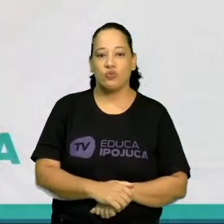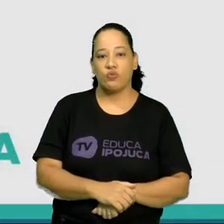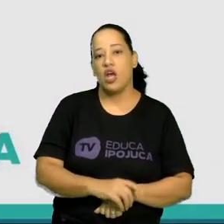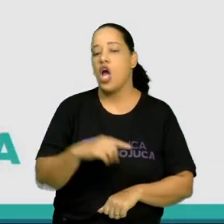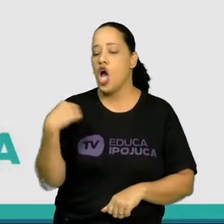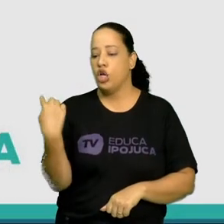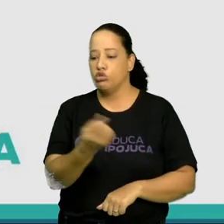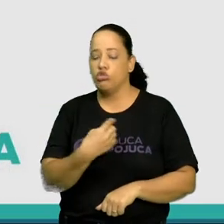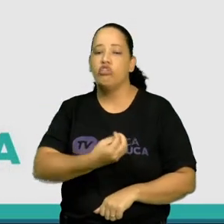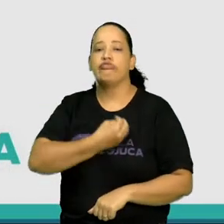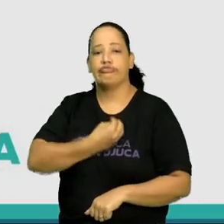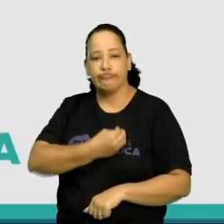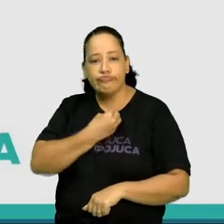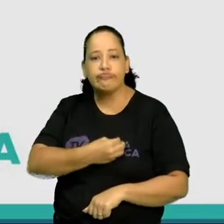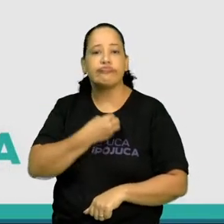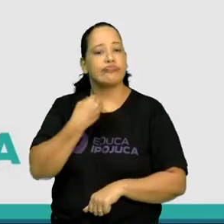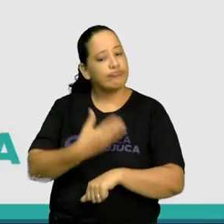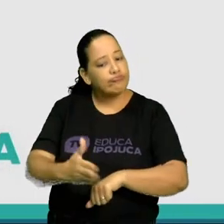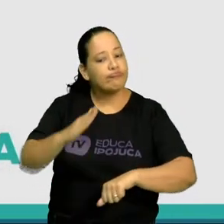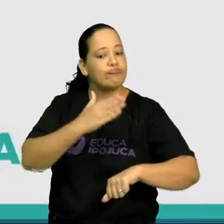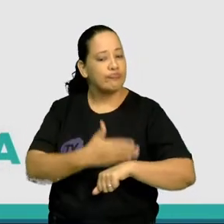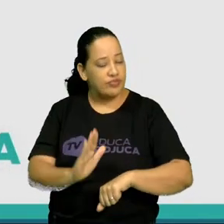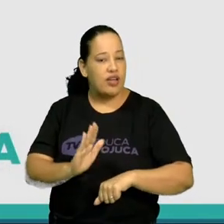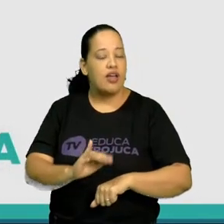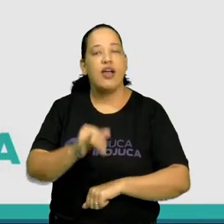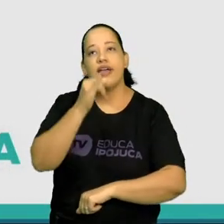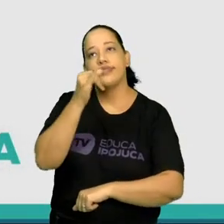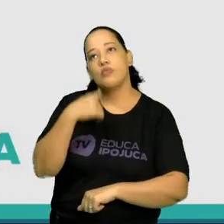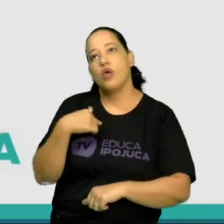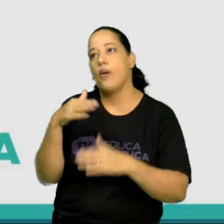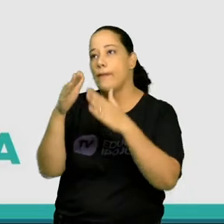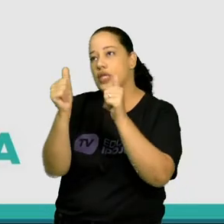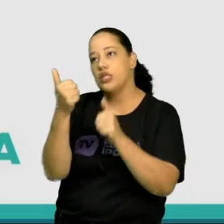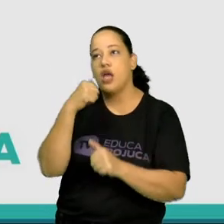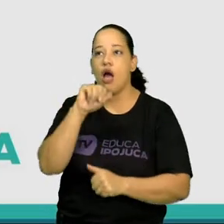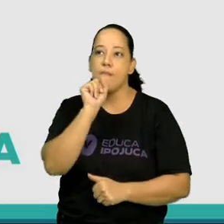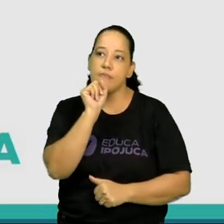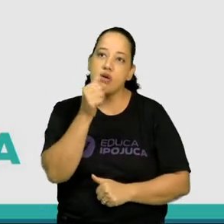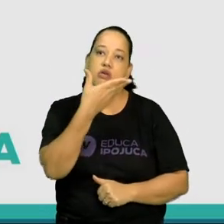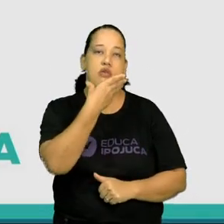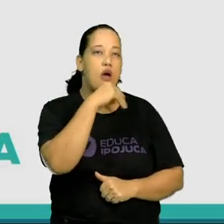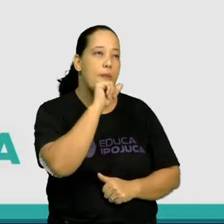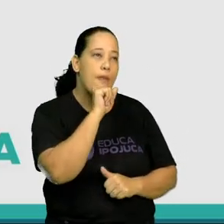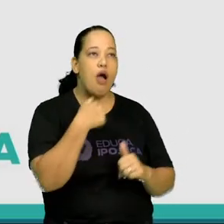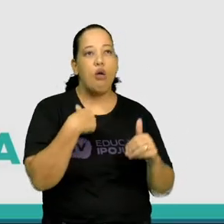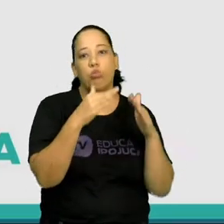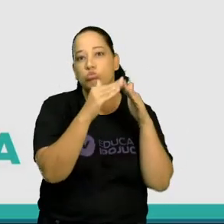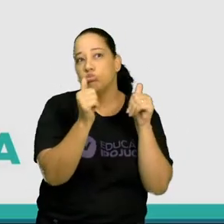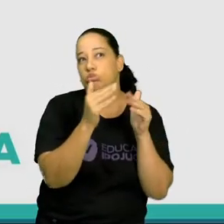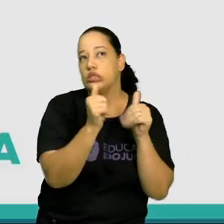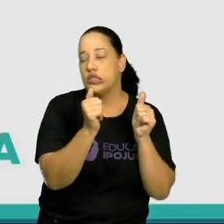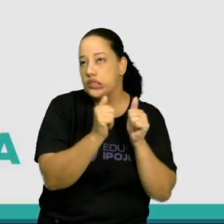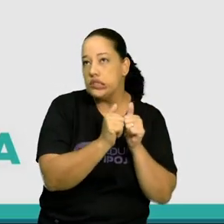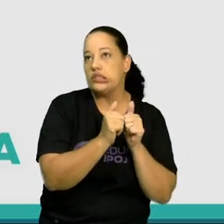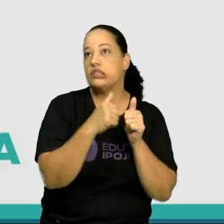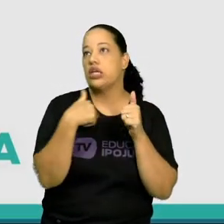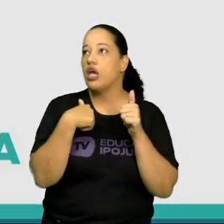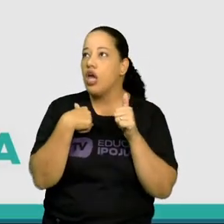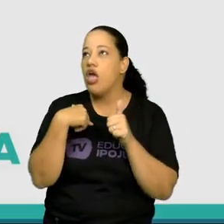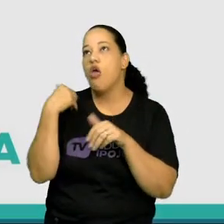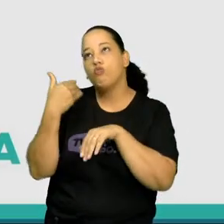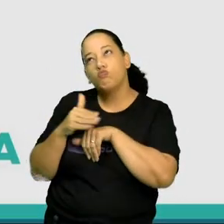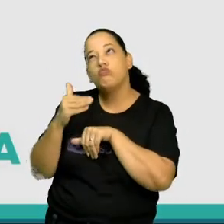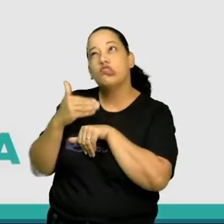Nós vivemos ensaiando. Sempre que queremos pedir algo importante à nossa mãe, nosso pai ou qualquer outra pessoa, acabamos meio